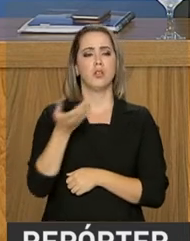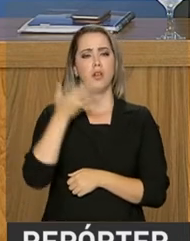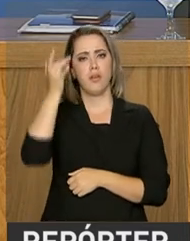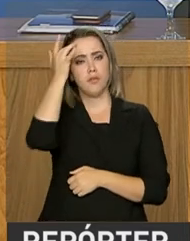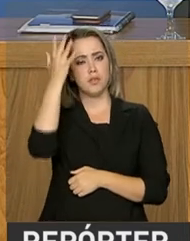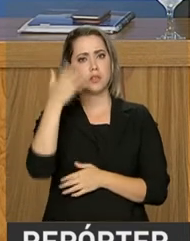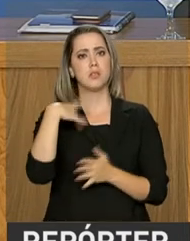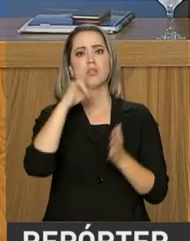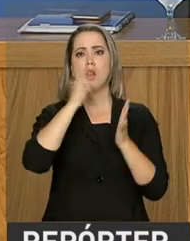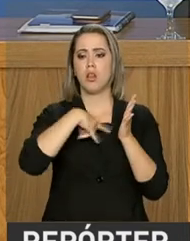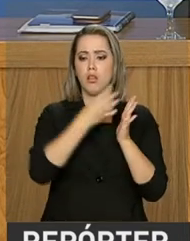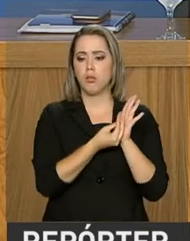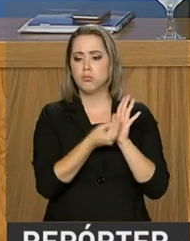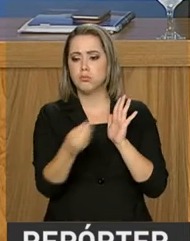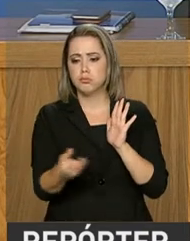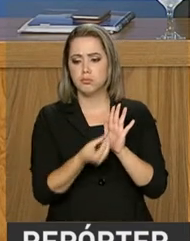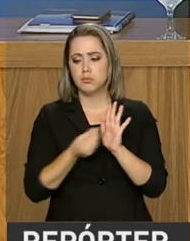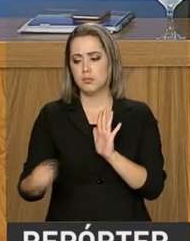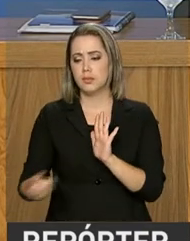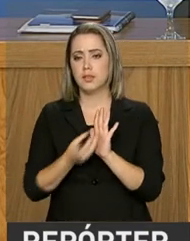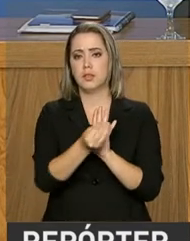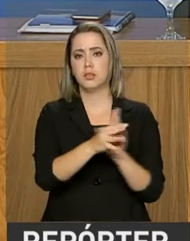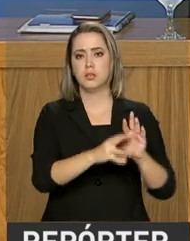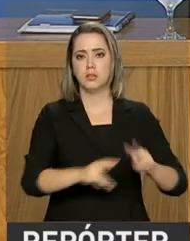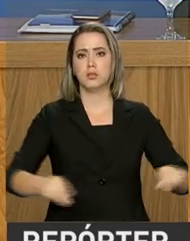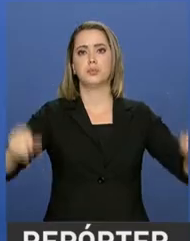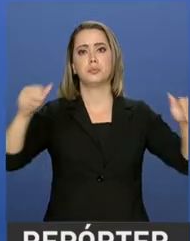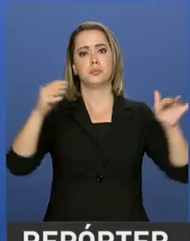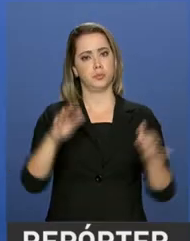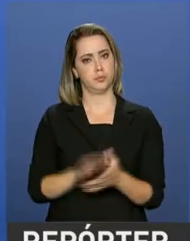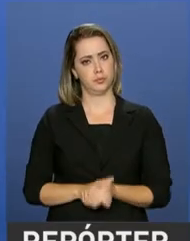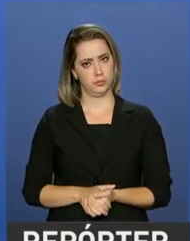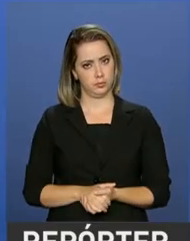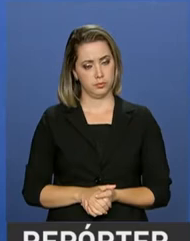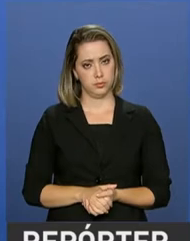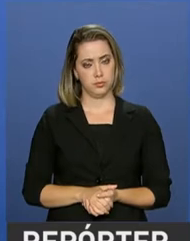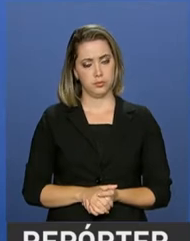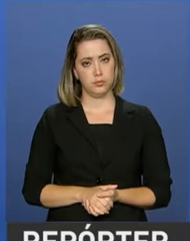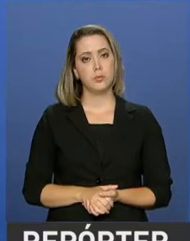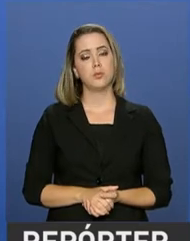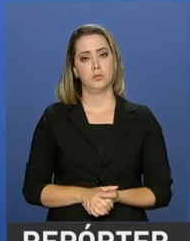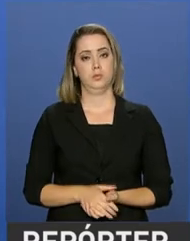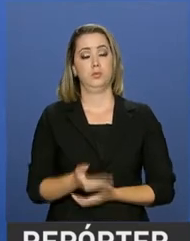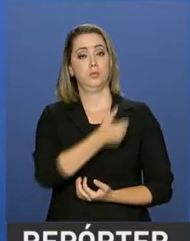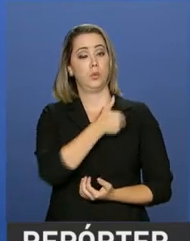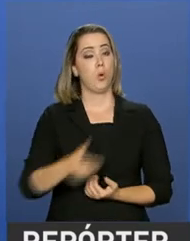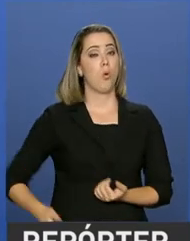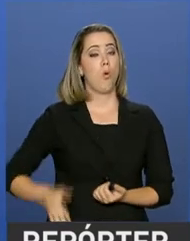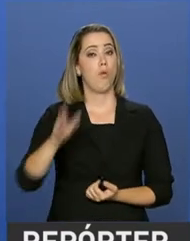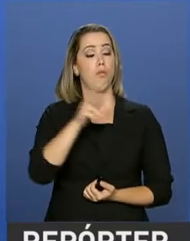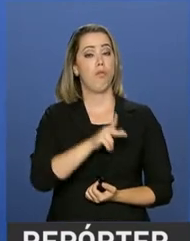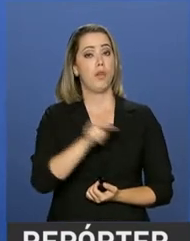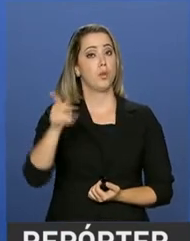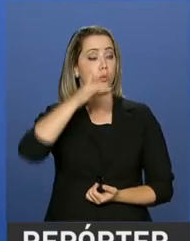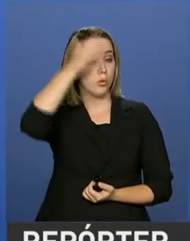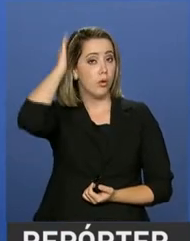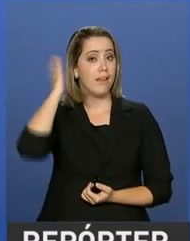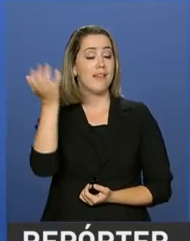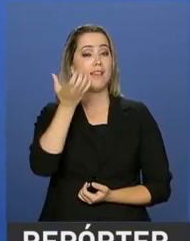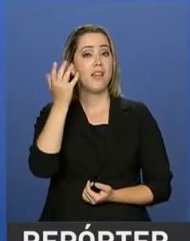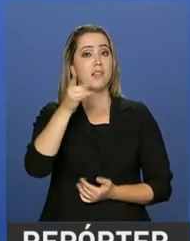dos processos de demarcação de terras indígenas no brasil o governo michel temer quer legalizar as